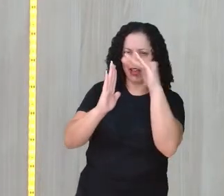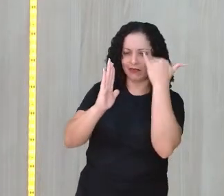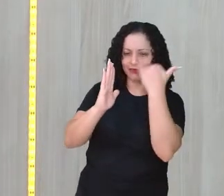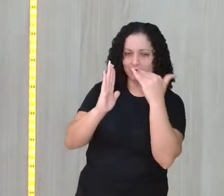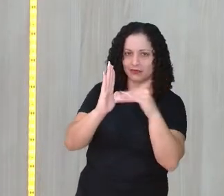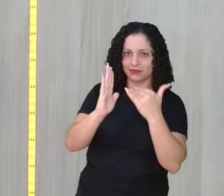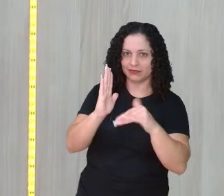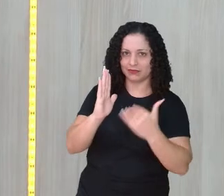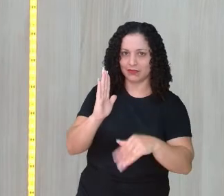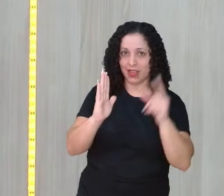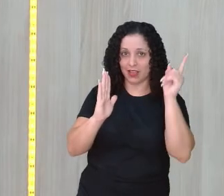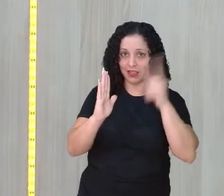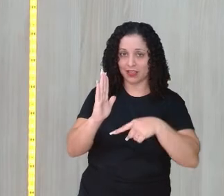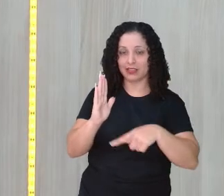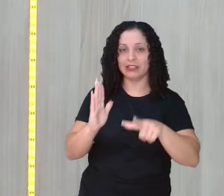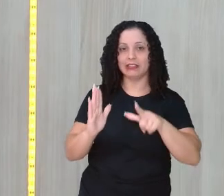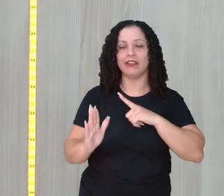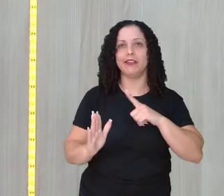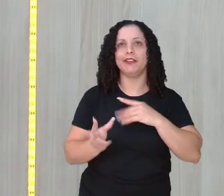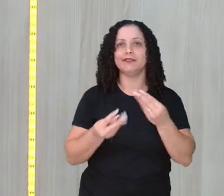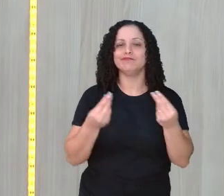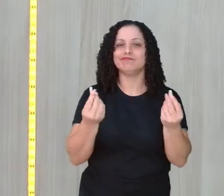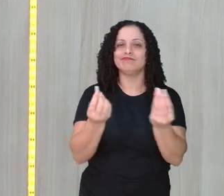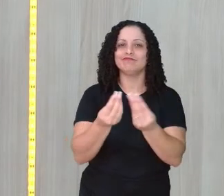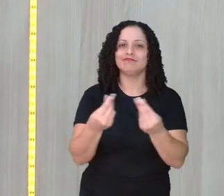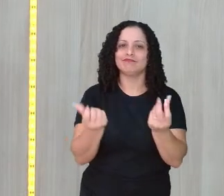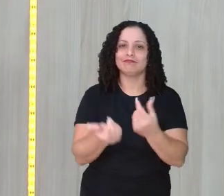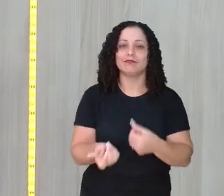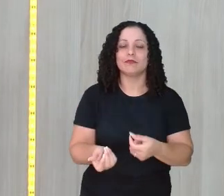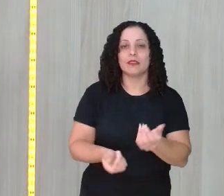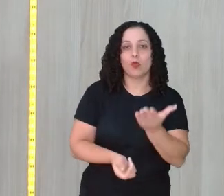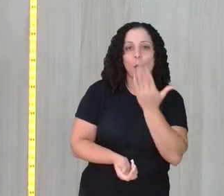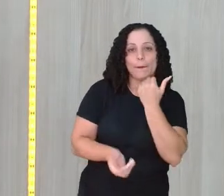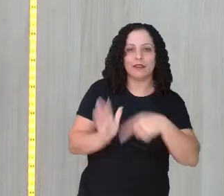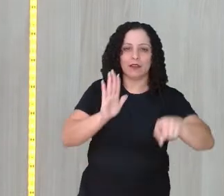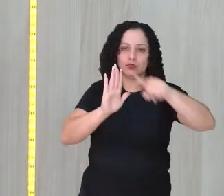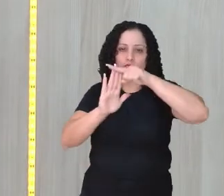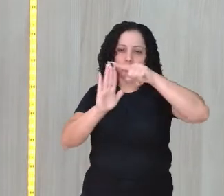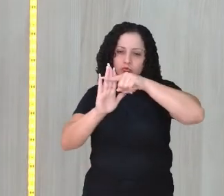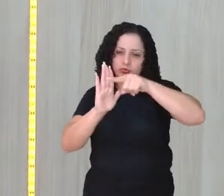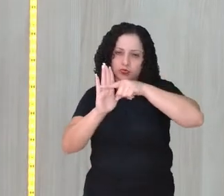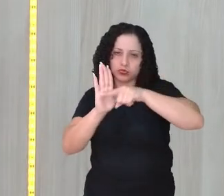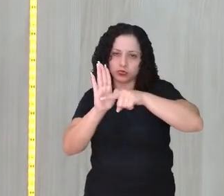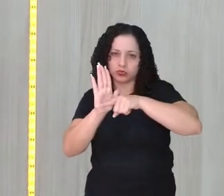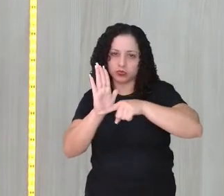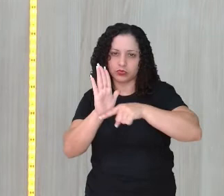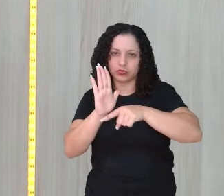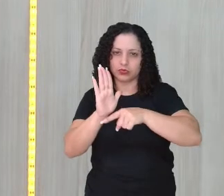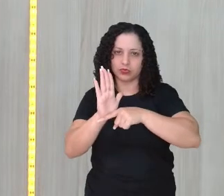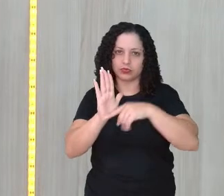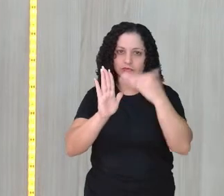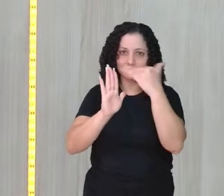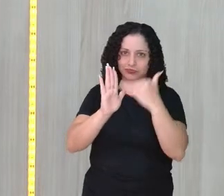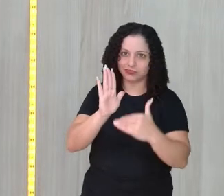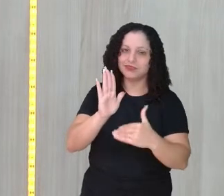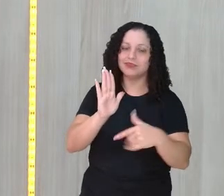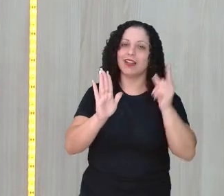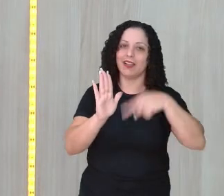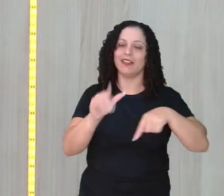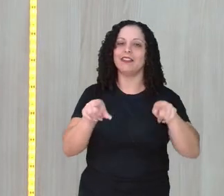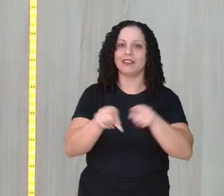Se ele contiver, por exemplo, uma receita no meio, então a gente vai também considerar um